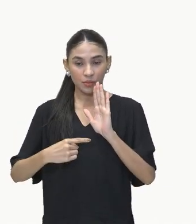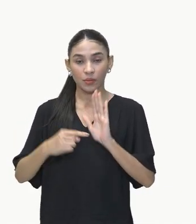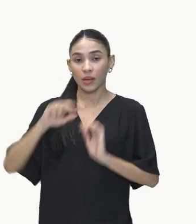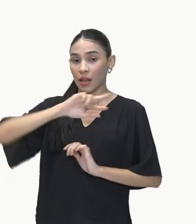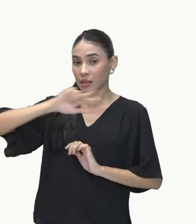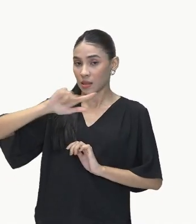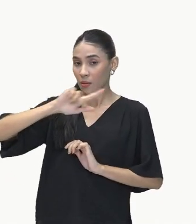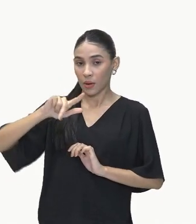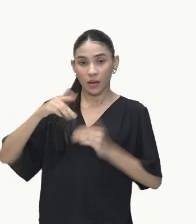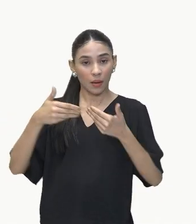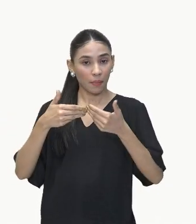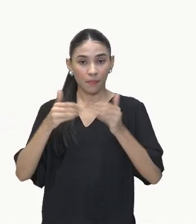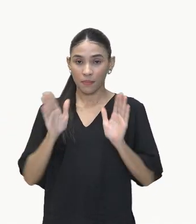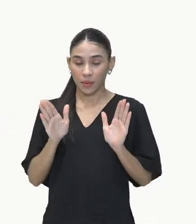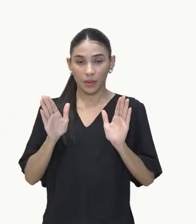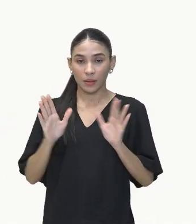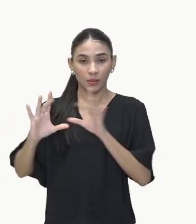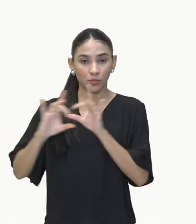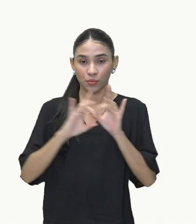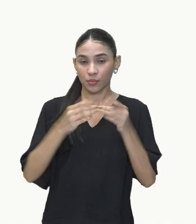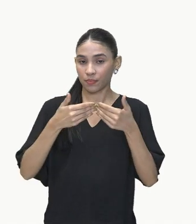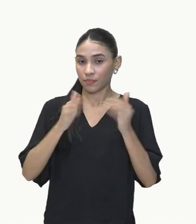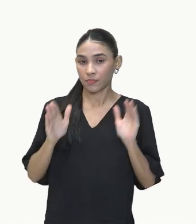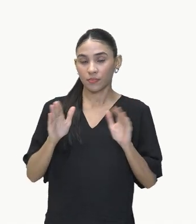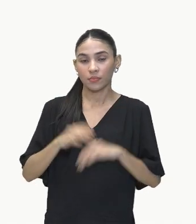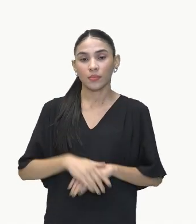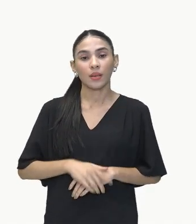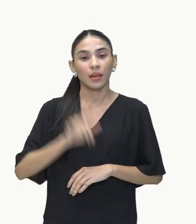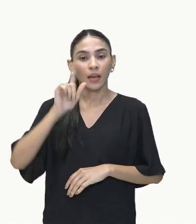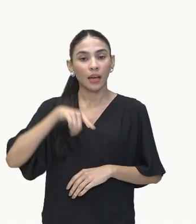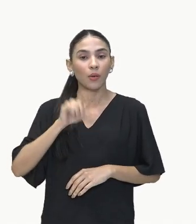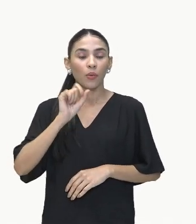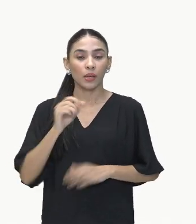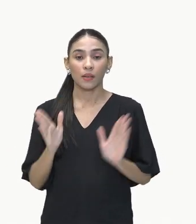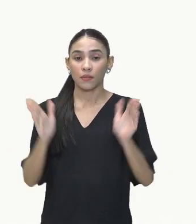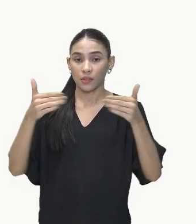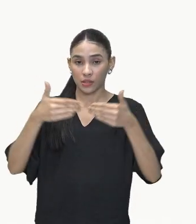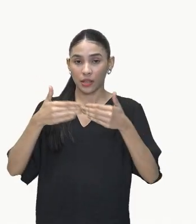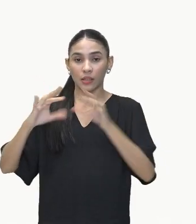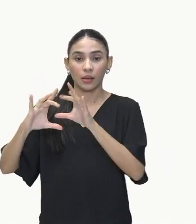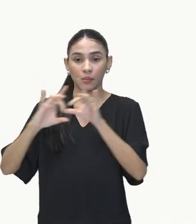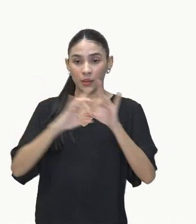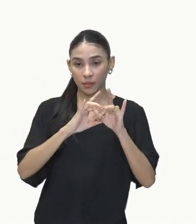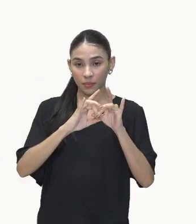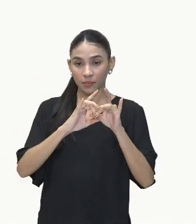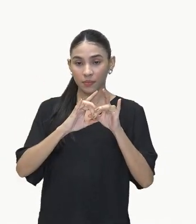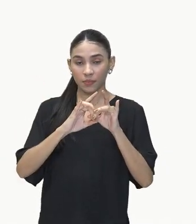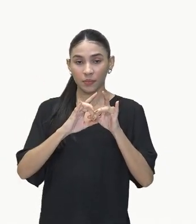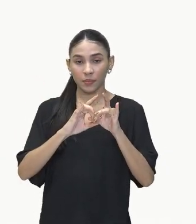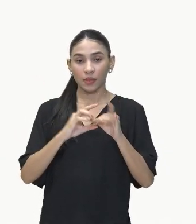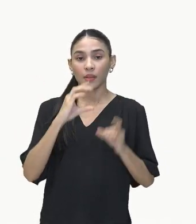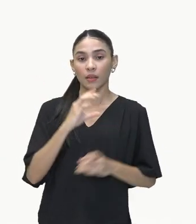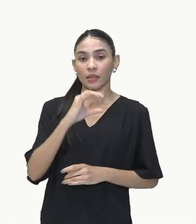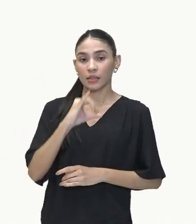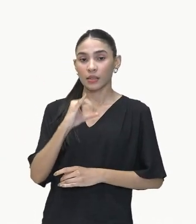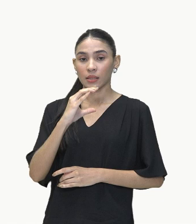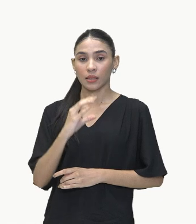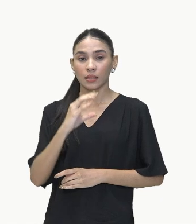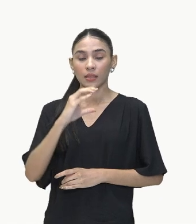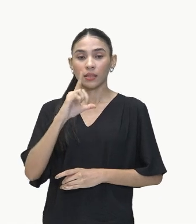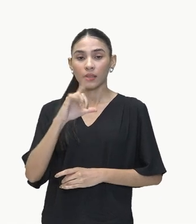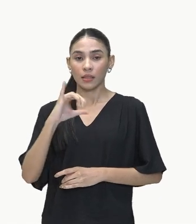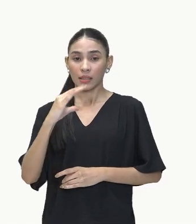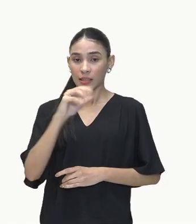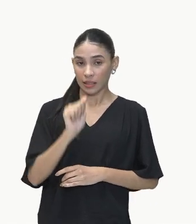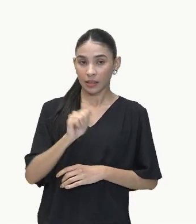letra A, porque ela não é uma cadeia aberta. Ela é uma cadeia fechada, é uma cadeia cíclica. Já